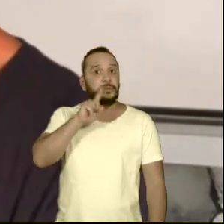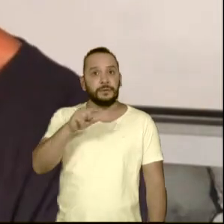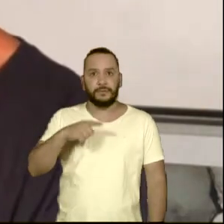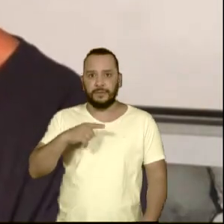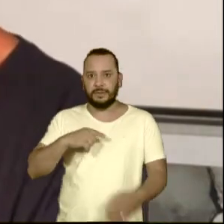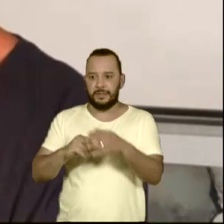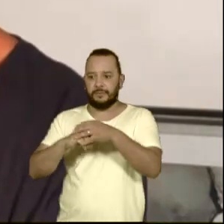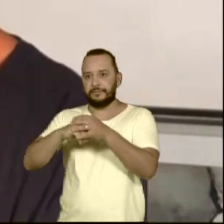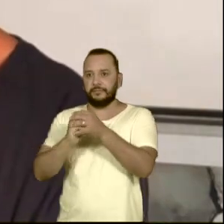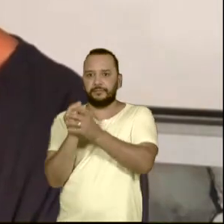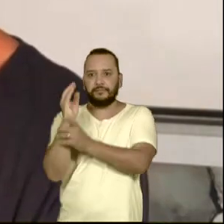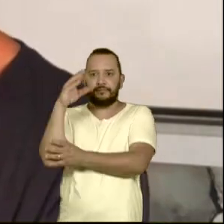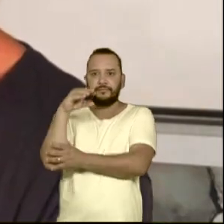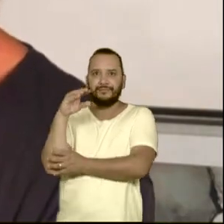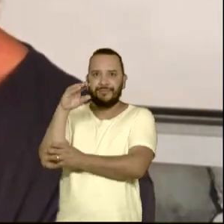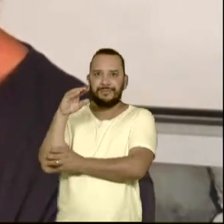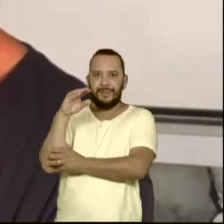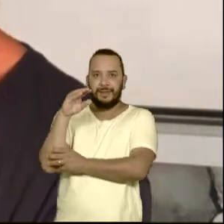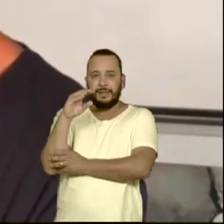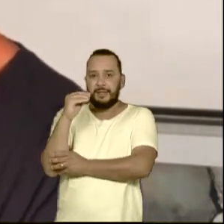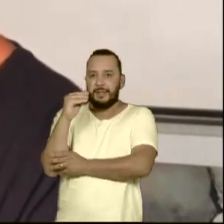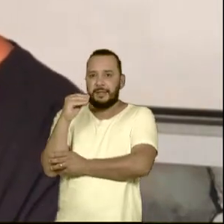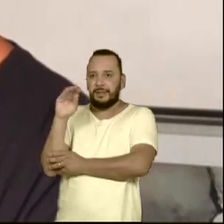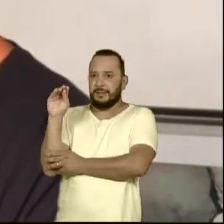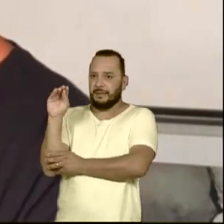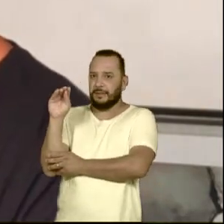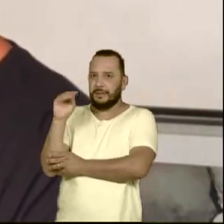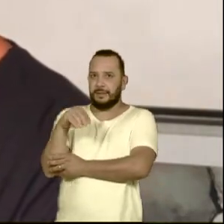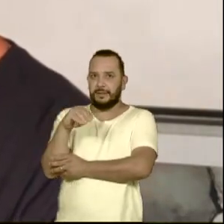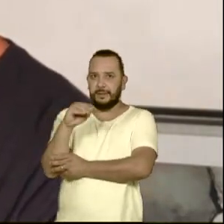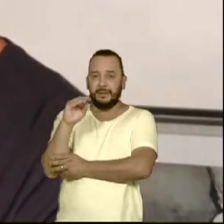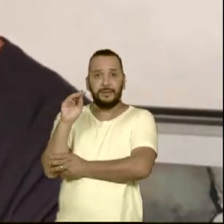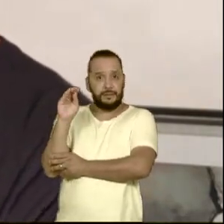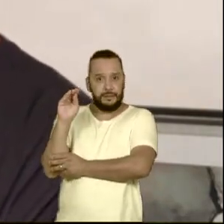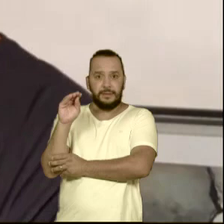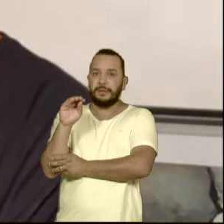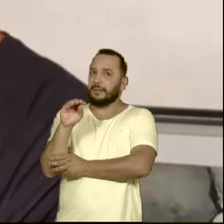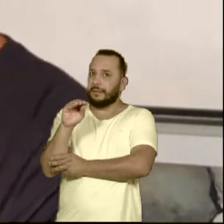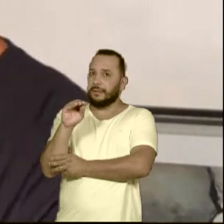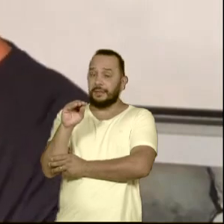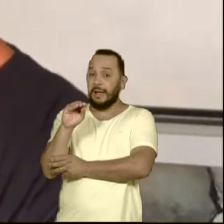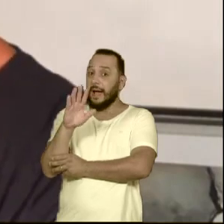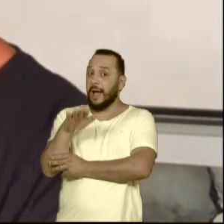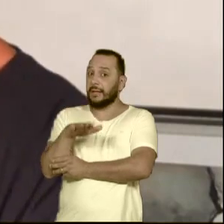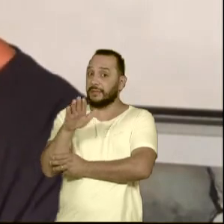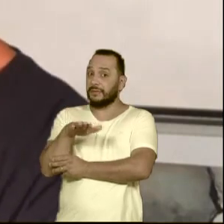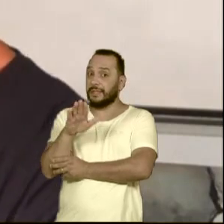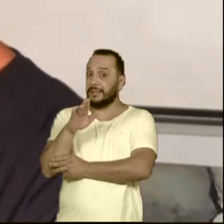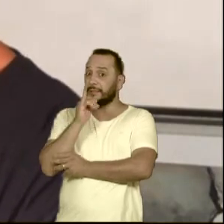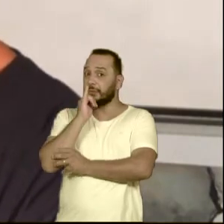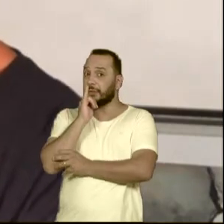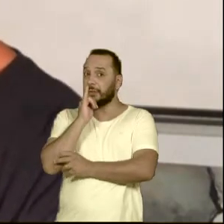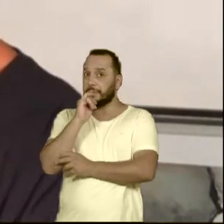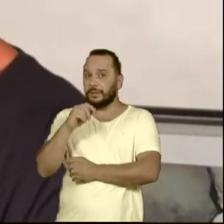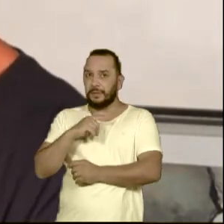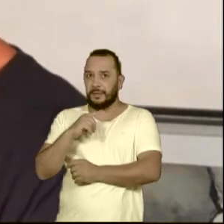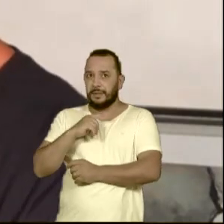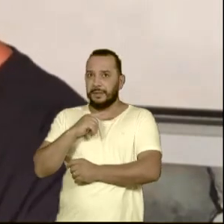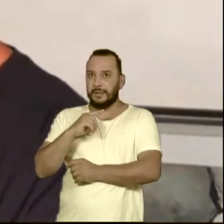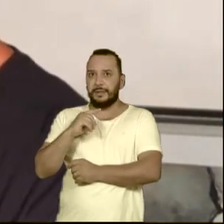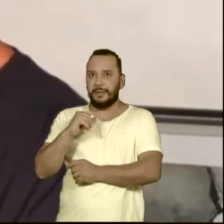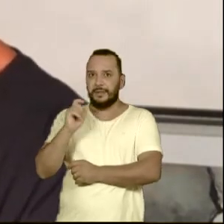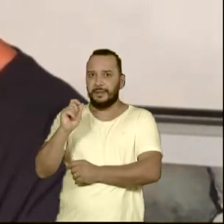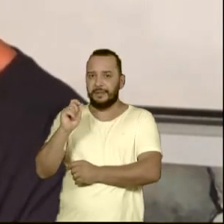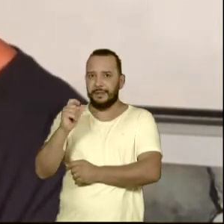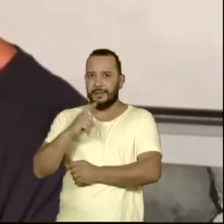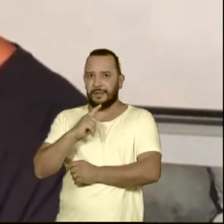você veste, onde você geralmente manipula a cabeça dele com a sua mão. Às vezes, quando o boneco tem bracinho que a